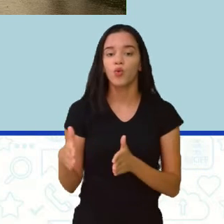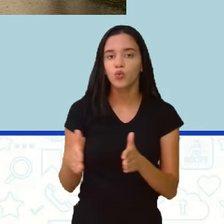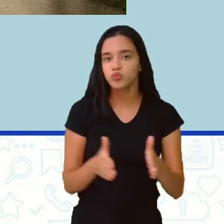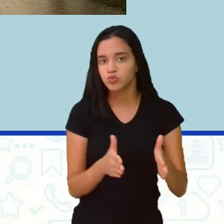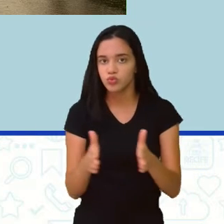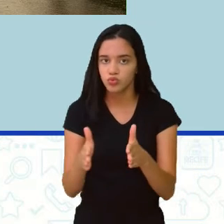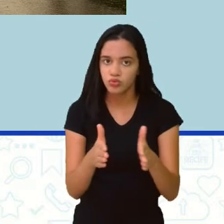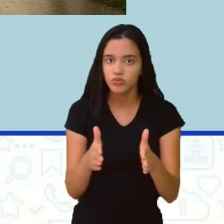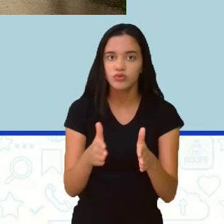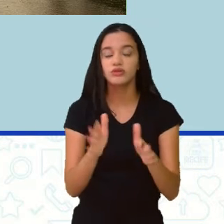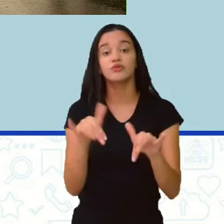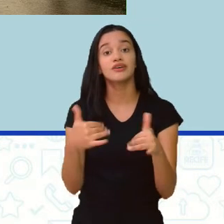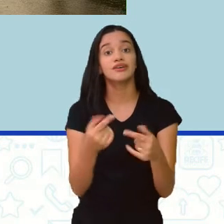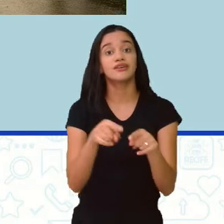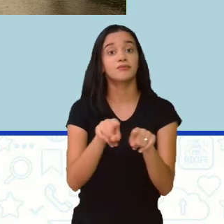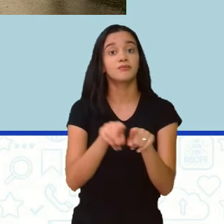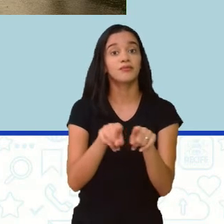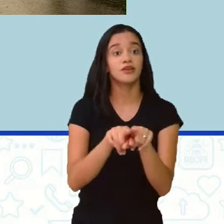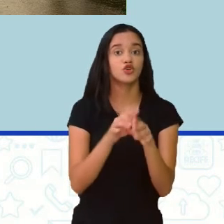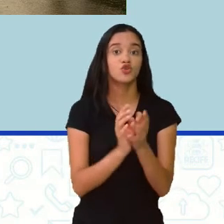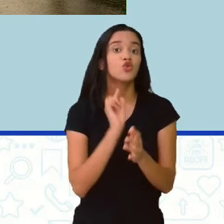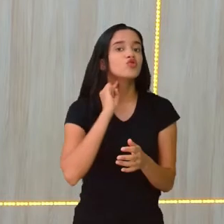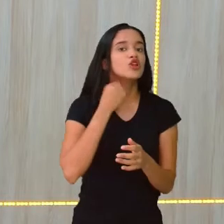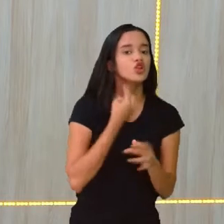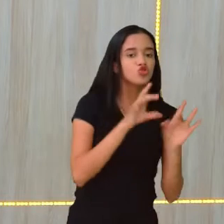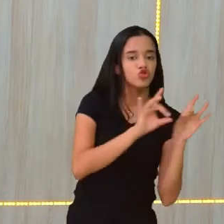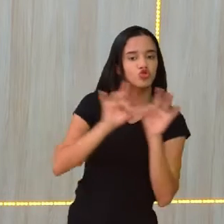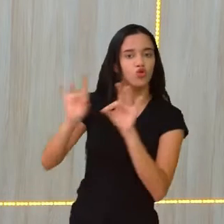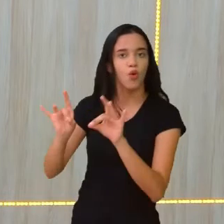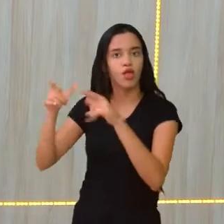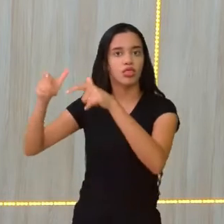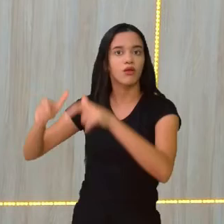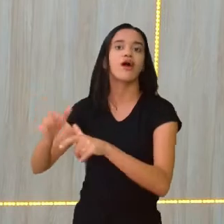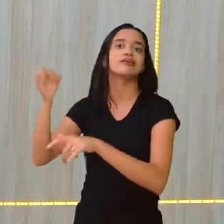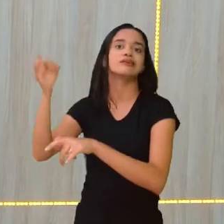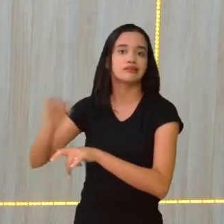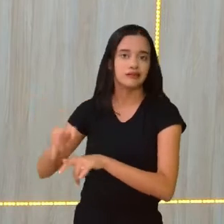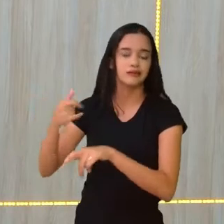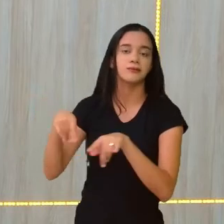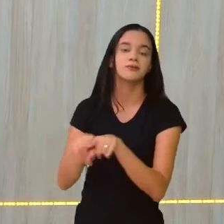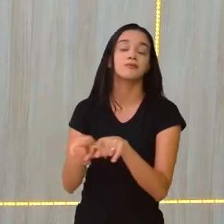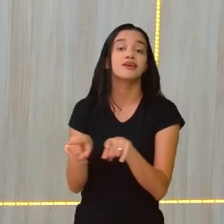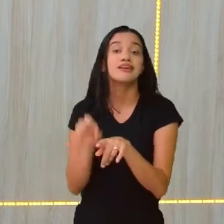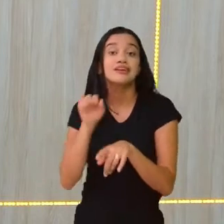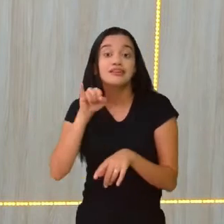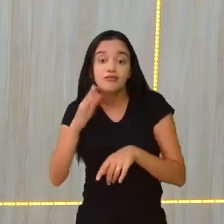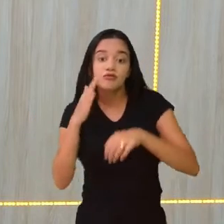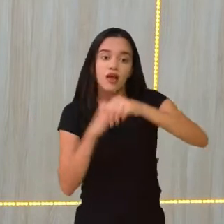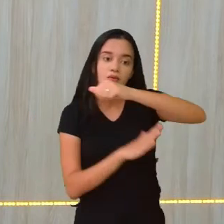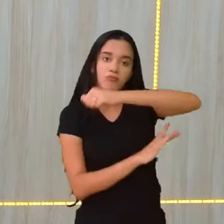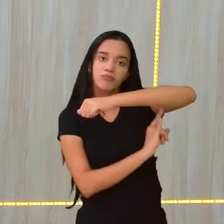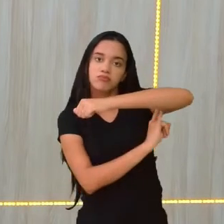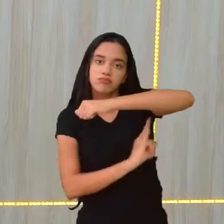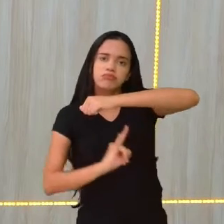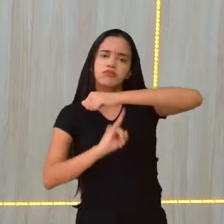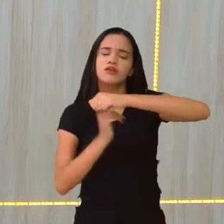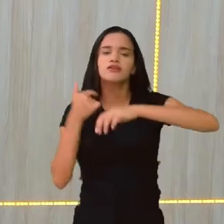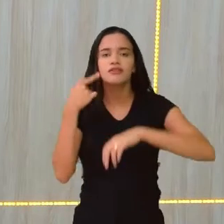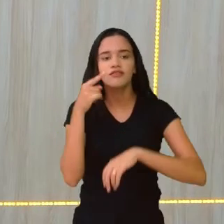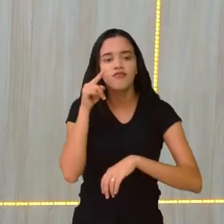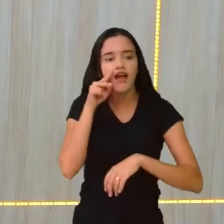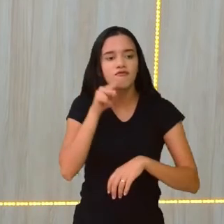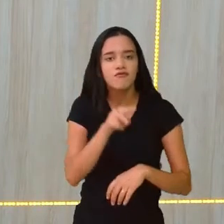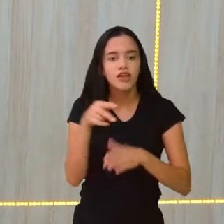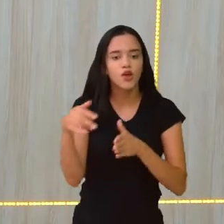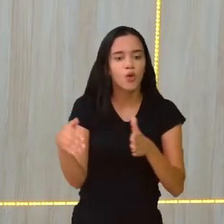locais corretos. Então, se nós analisarmos, se você passar pelas pontes, né, que você vai ver o encontro do rio